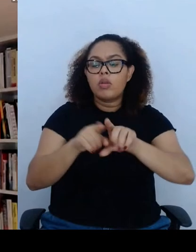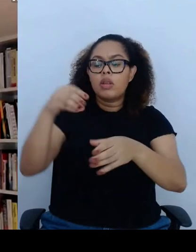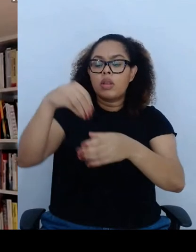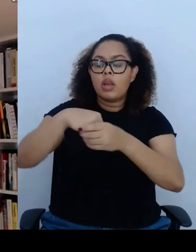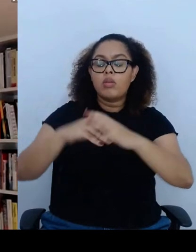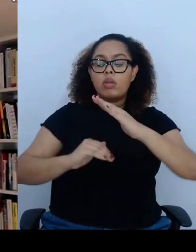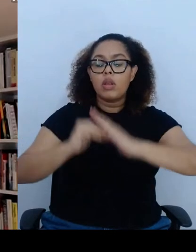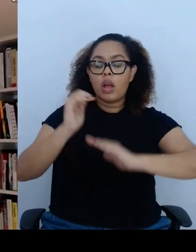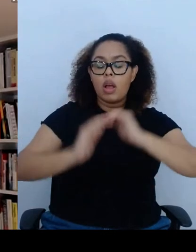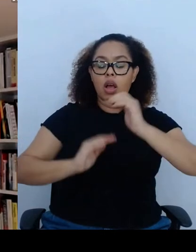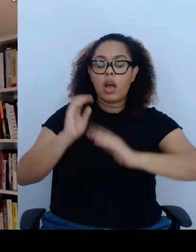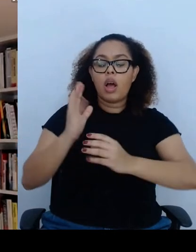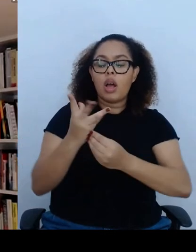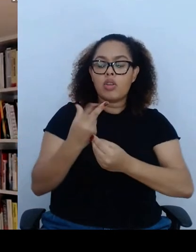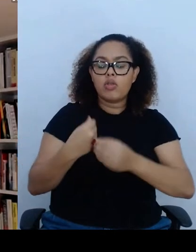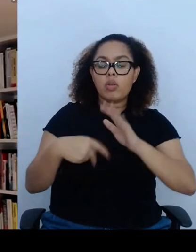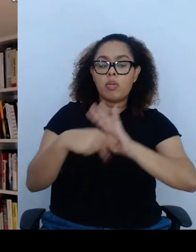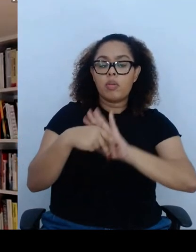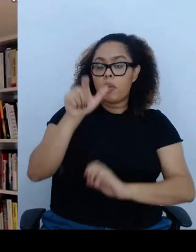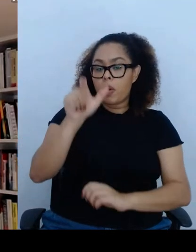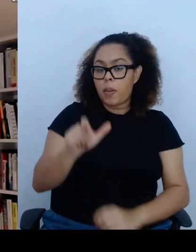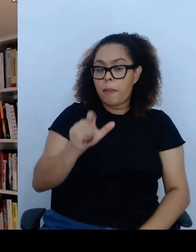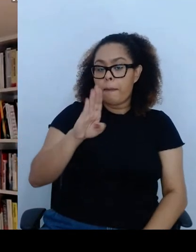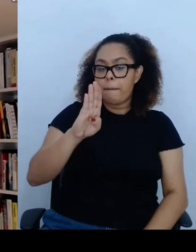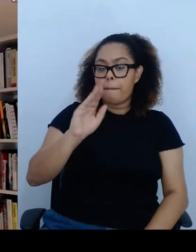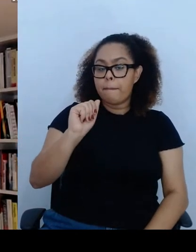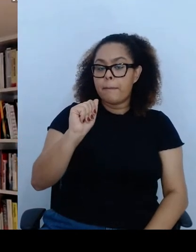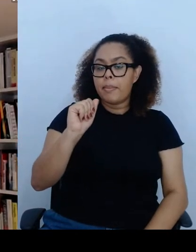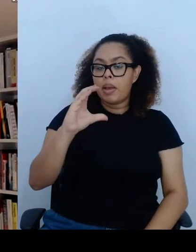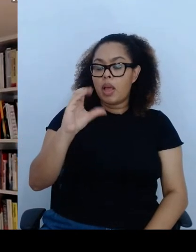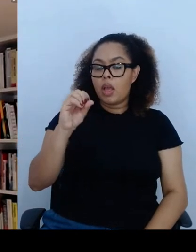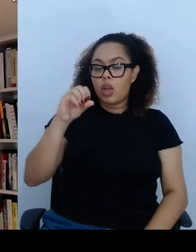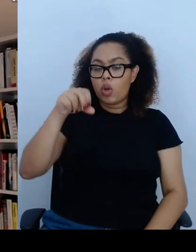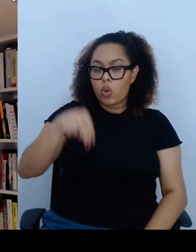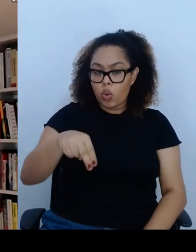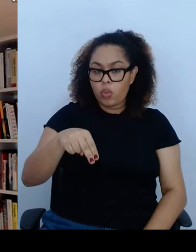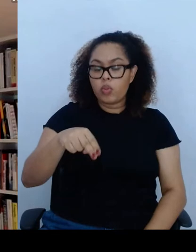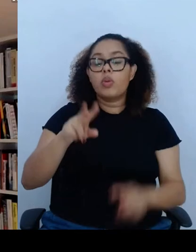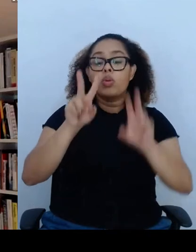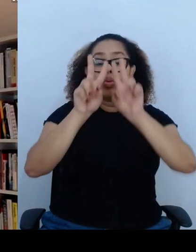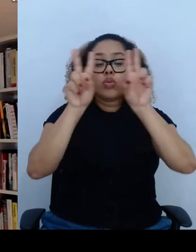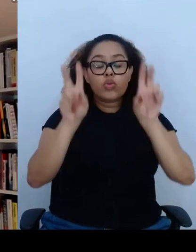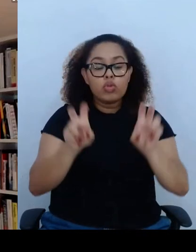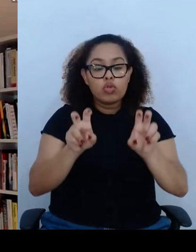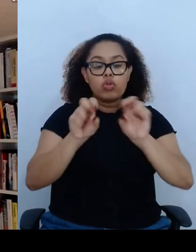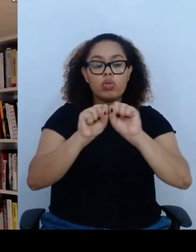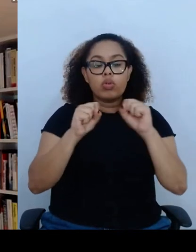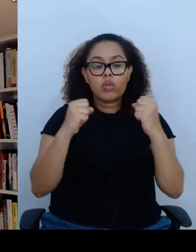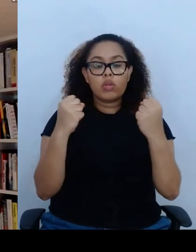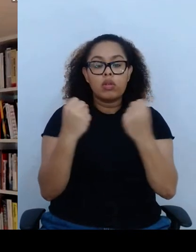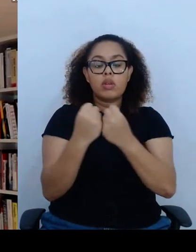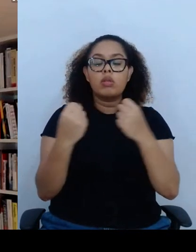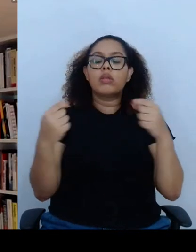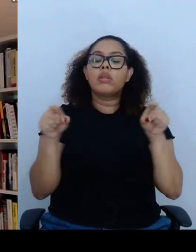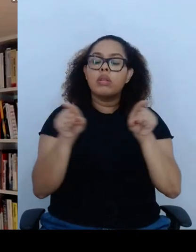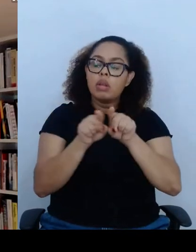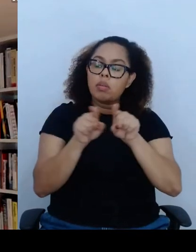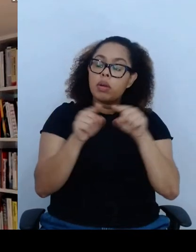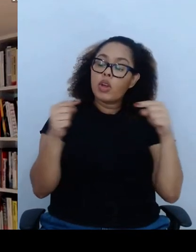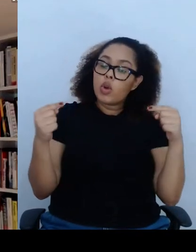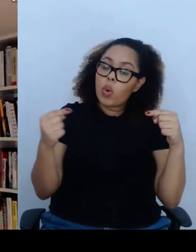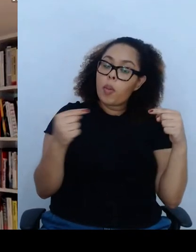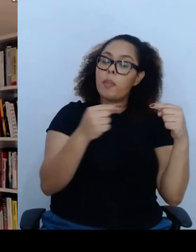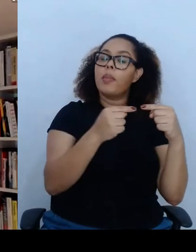E daí também enfim o título desse seminário que coincide com o título da exposição a beleza da